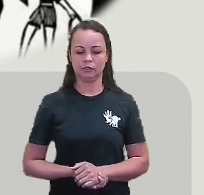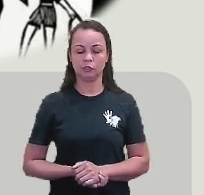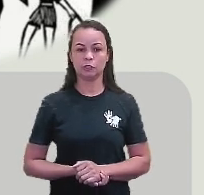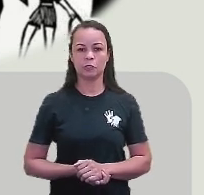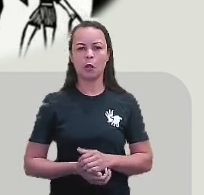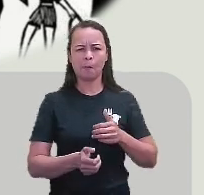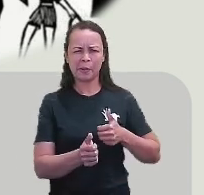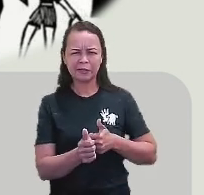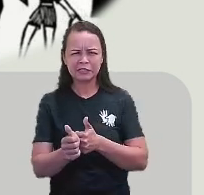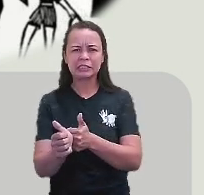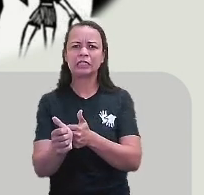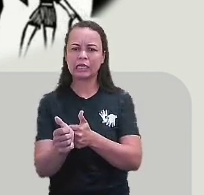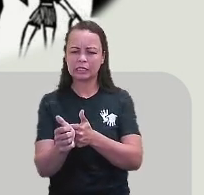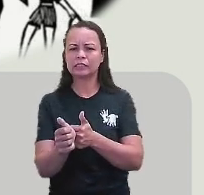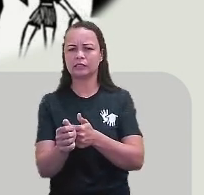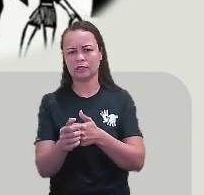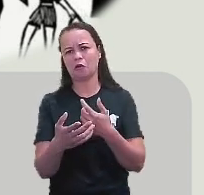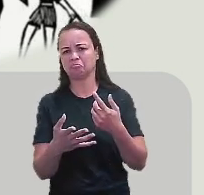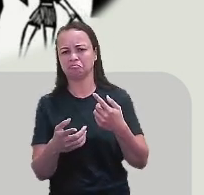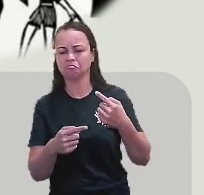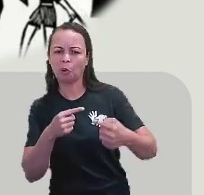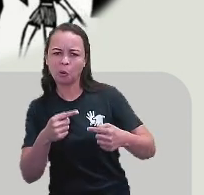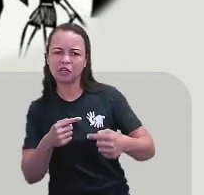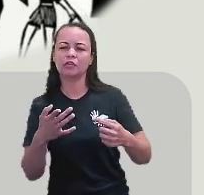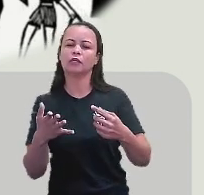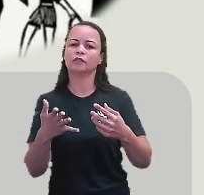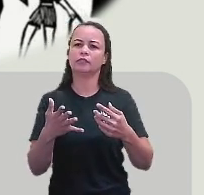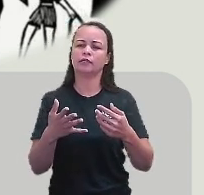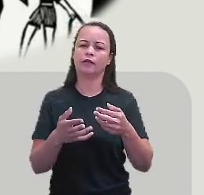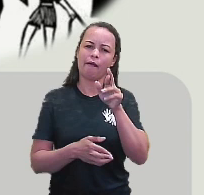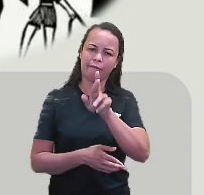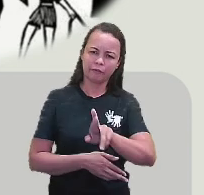perseguição, sim, perseguição política, religiosa,